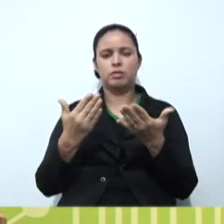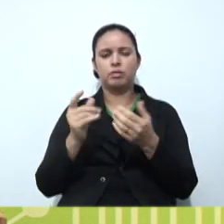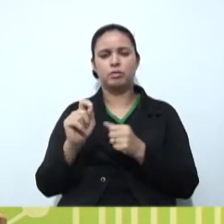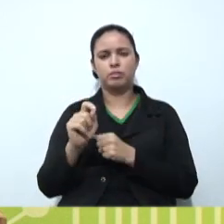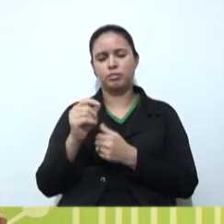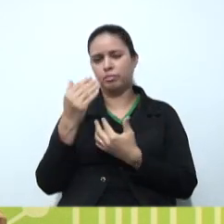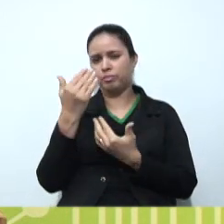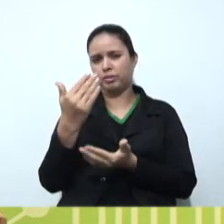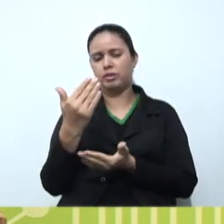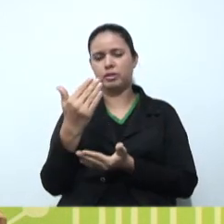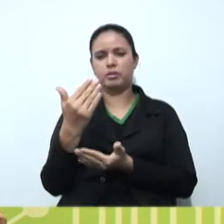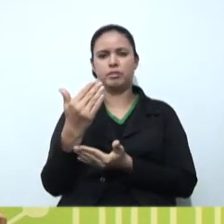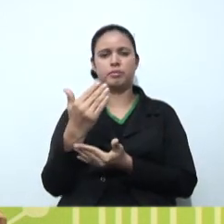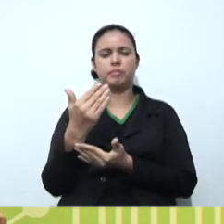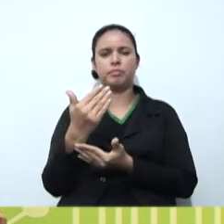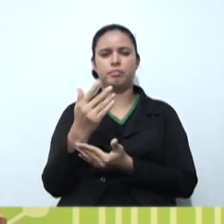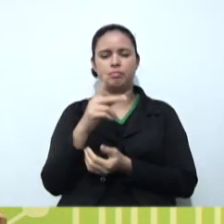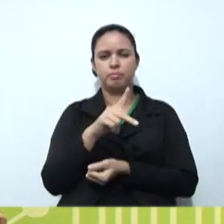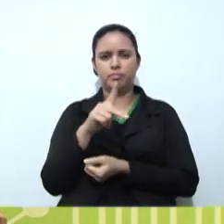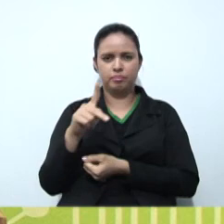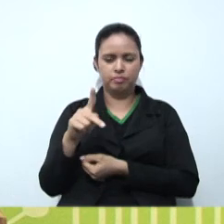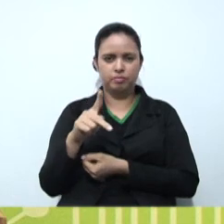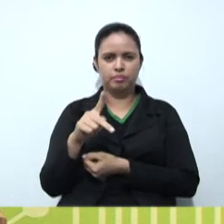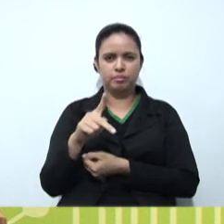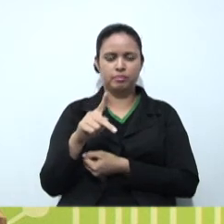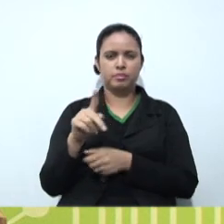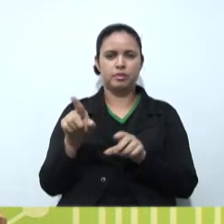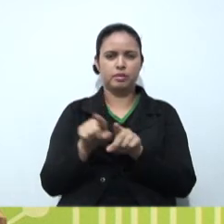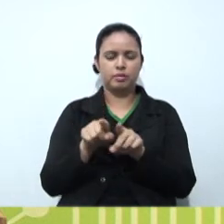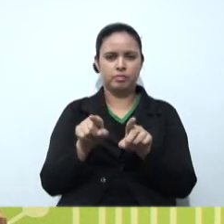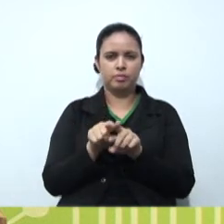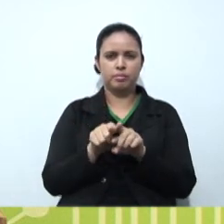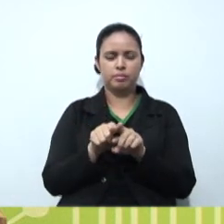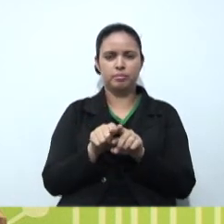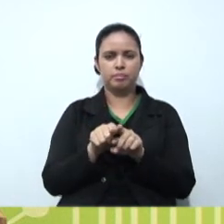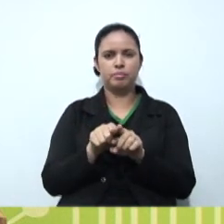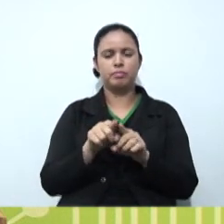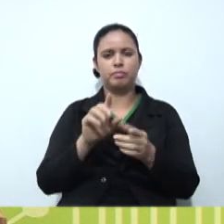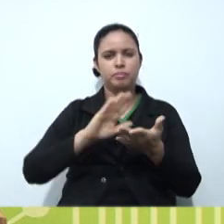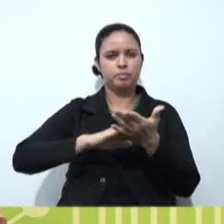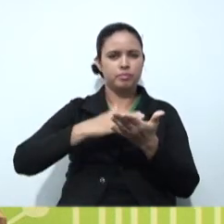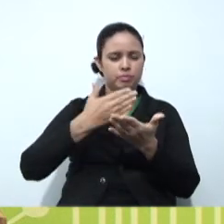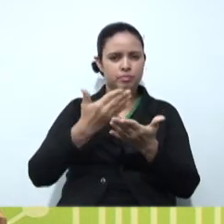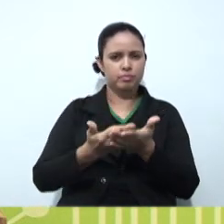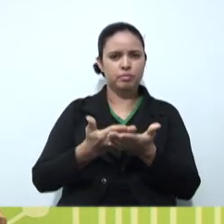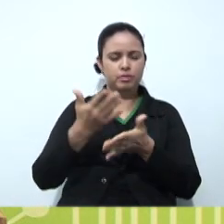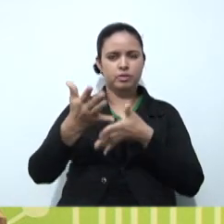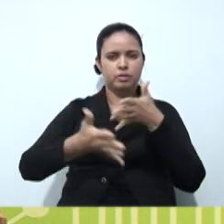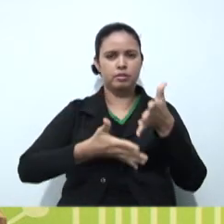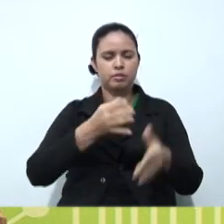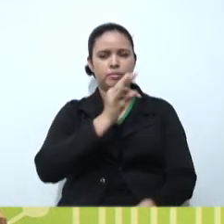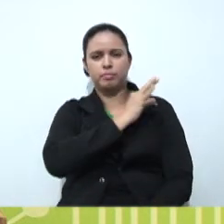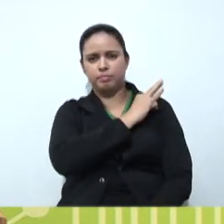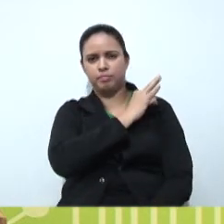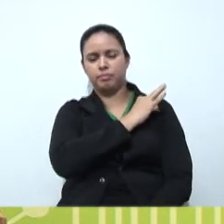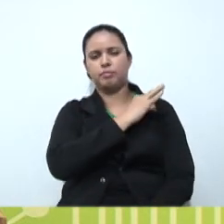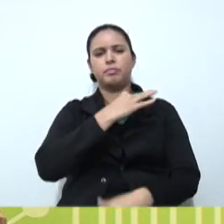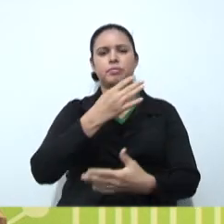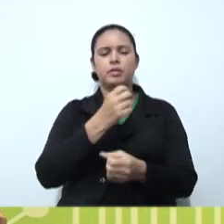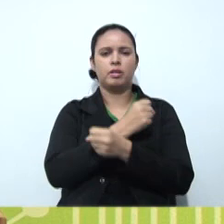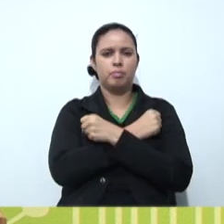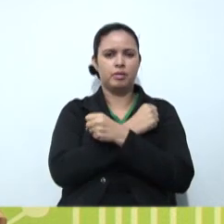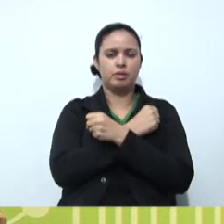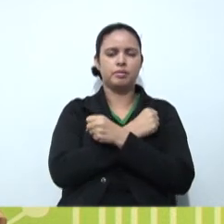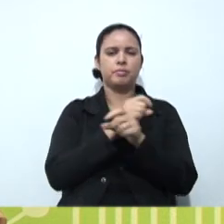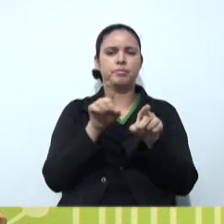meu agradecimento aqui, professor Marcos já deixou, ao nosso especial também, a nossa intérprete de Libras, a Tamires, o nosso abraço